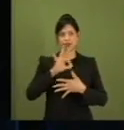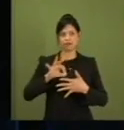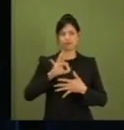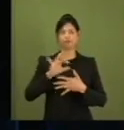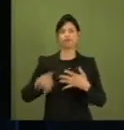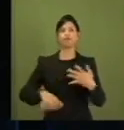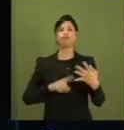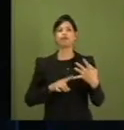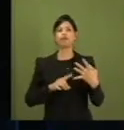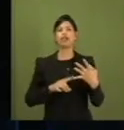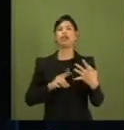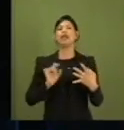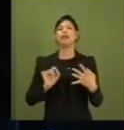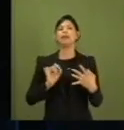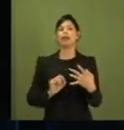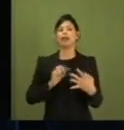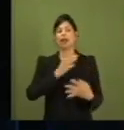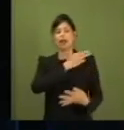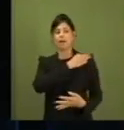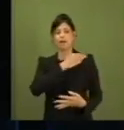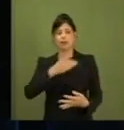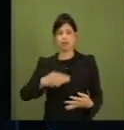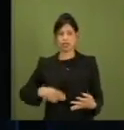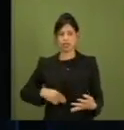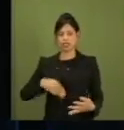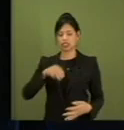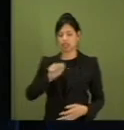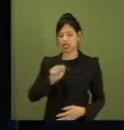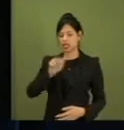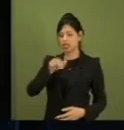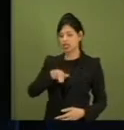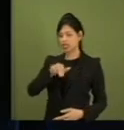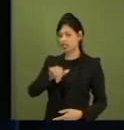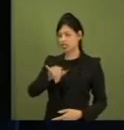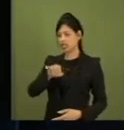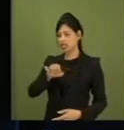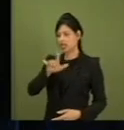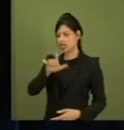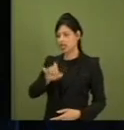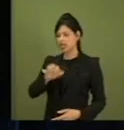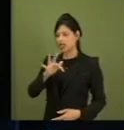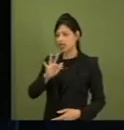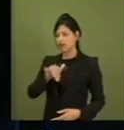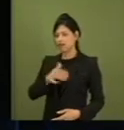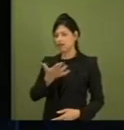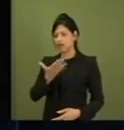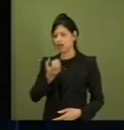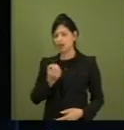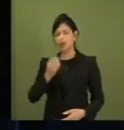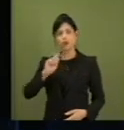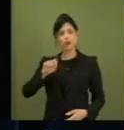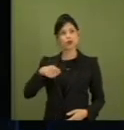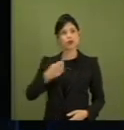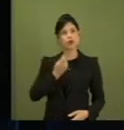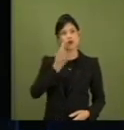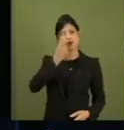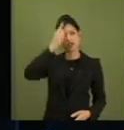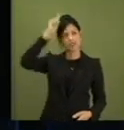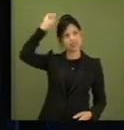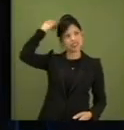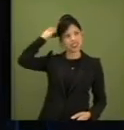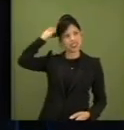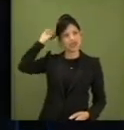manhã esteve na Comissão de Esportes e depois foi me fazer uma visita lá na Comissão de Direitos Humanos. Ela é